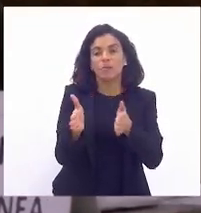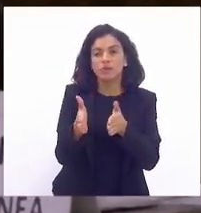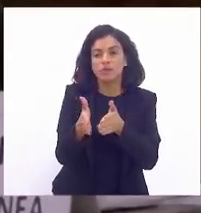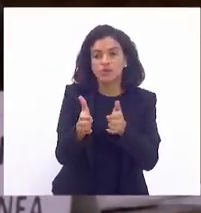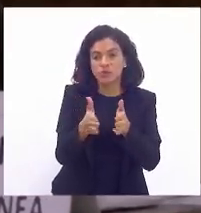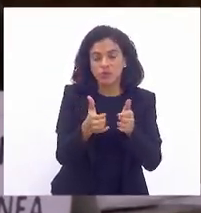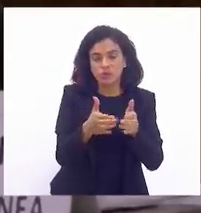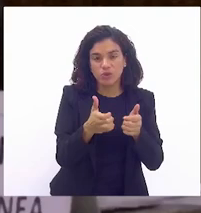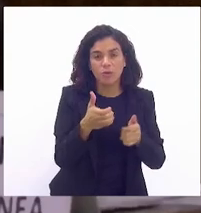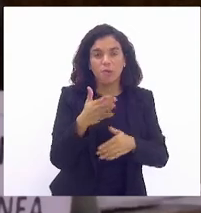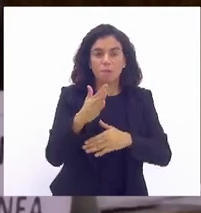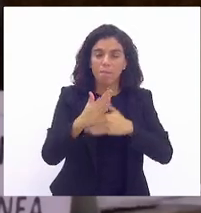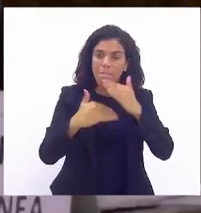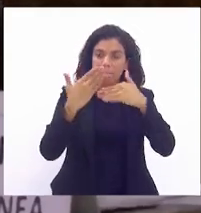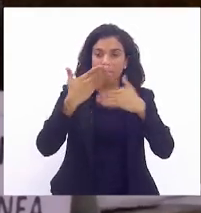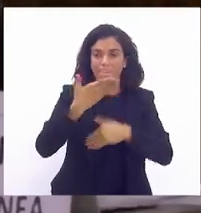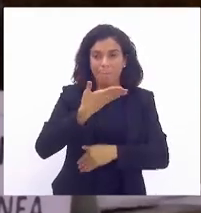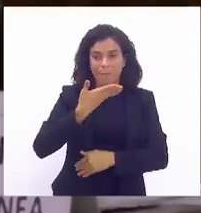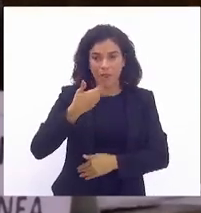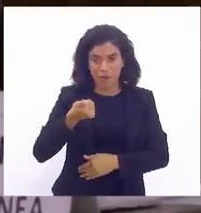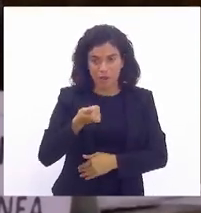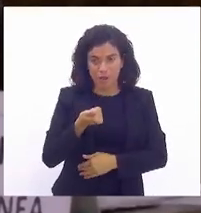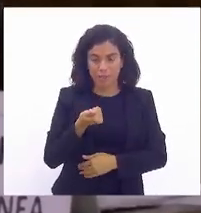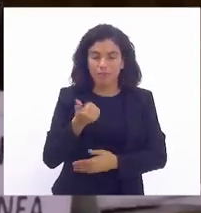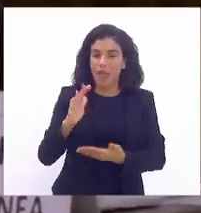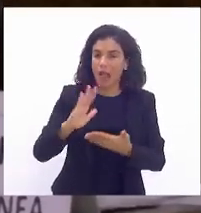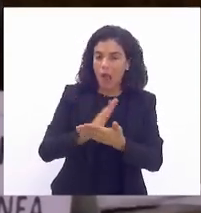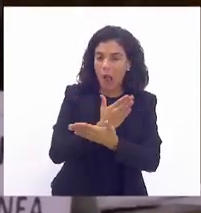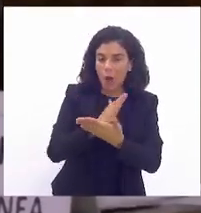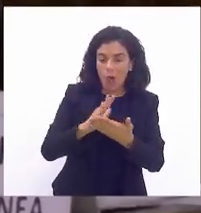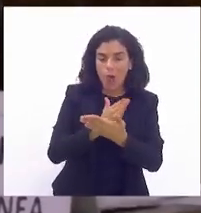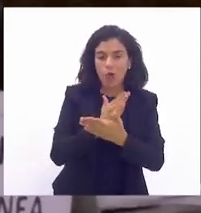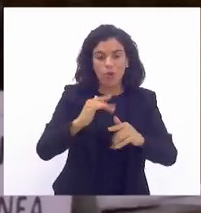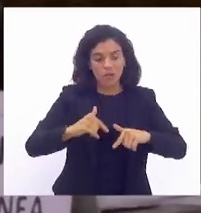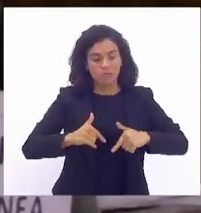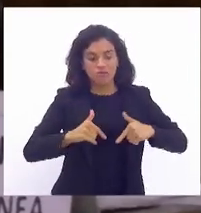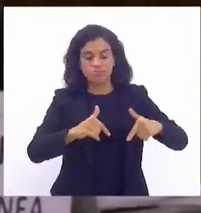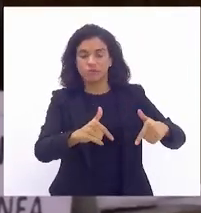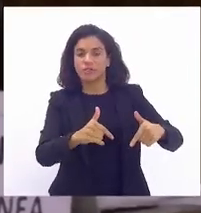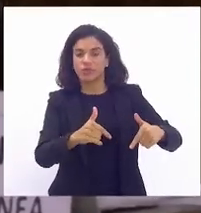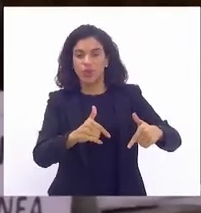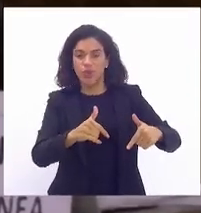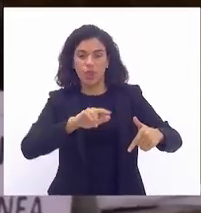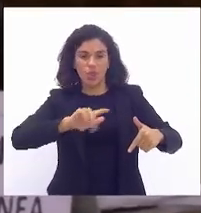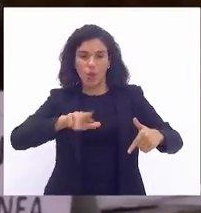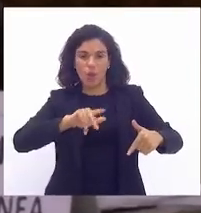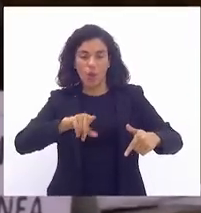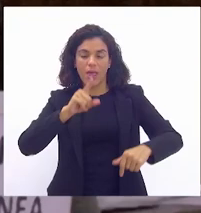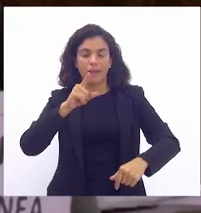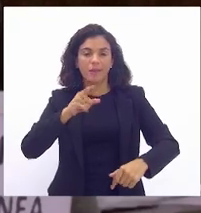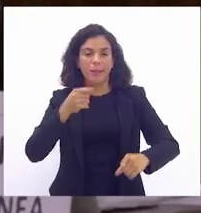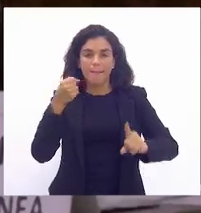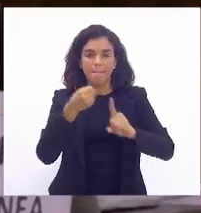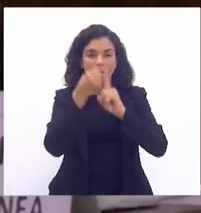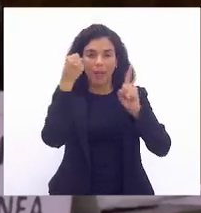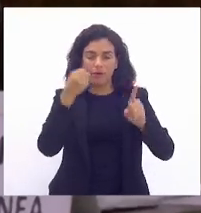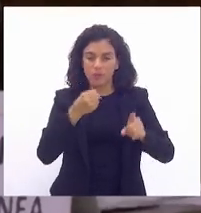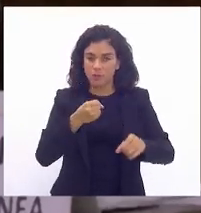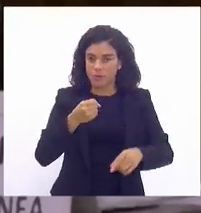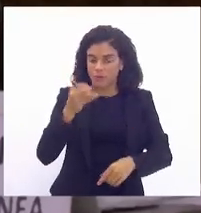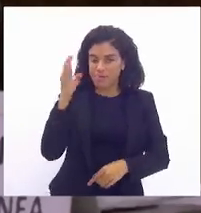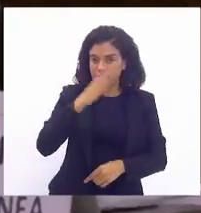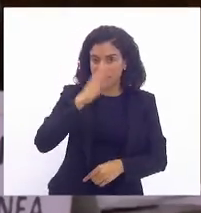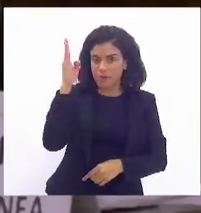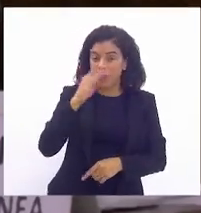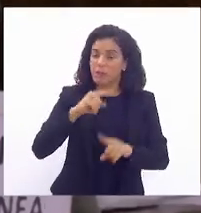solicitações e melhorias na planta. Algumas ações elas não são de impacto imediato, né? Vamos ter um prazo